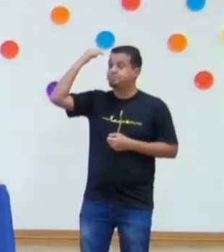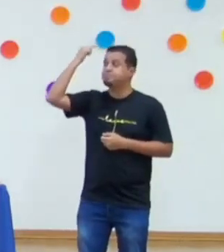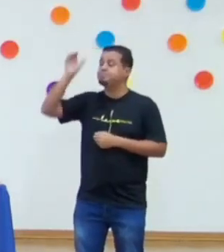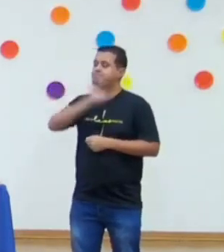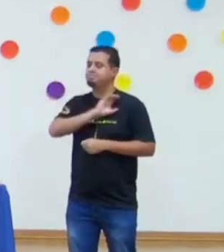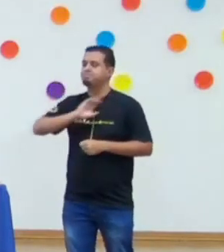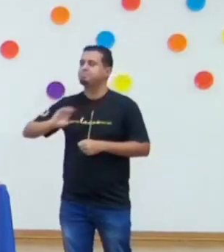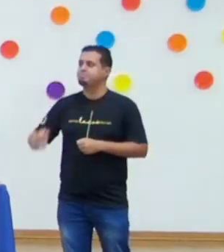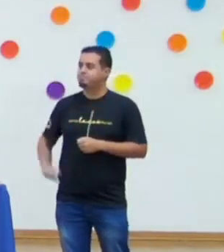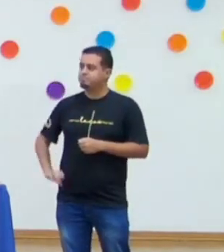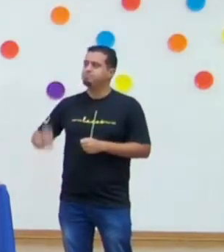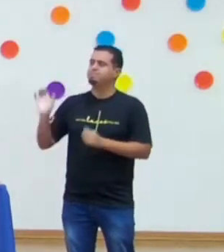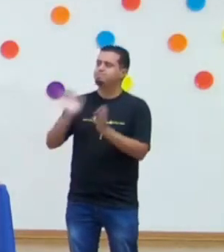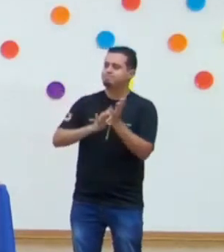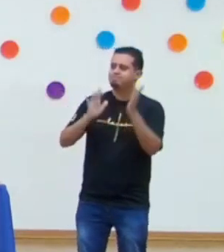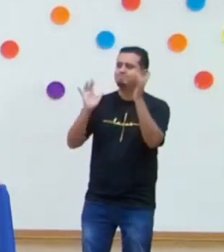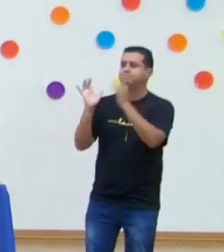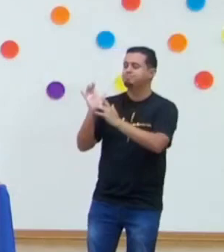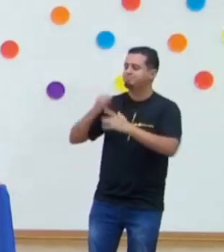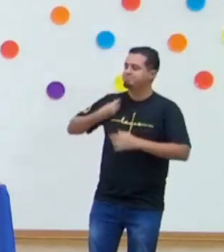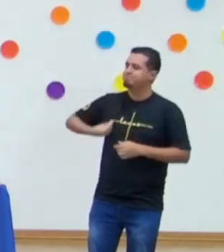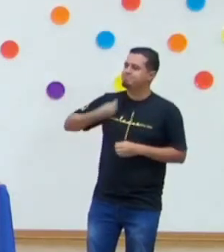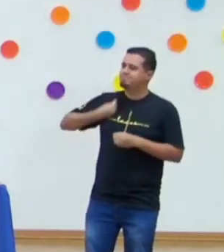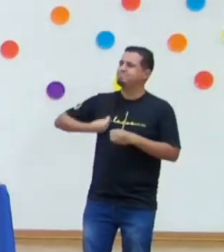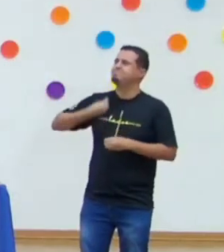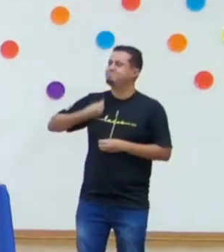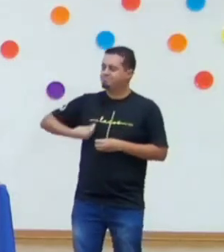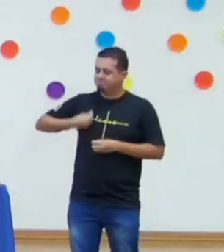nome, Cristo Jesus,